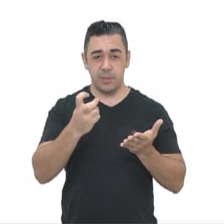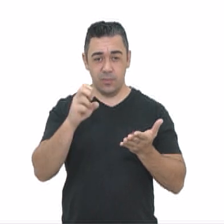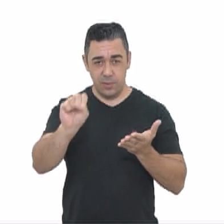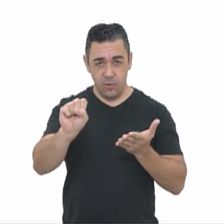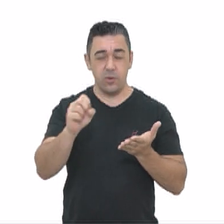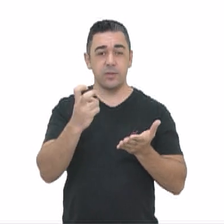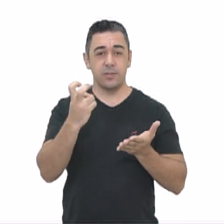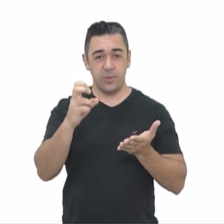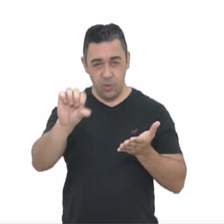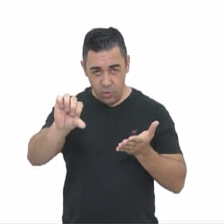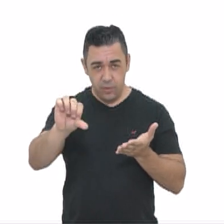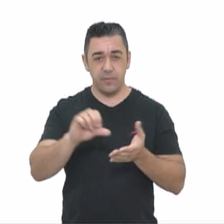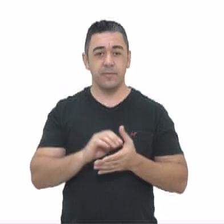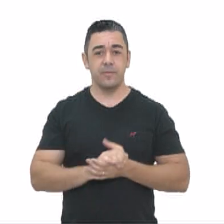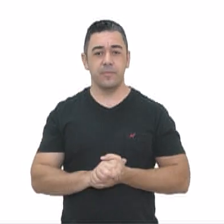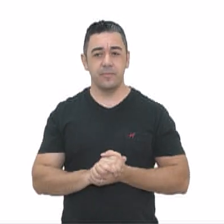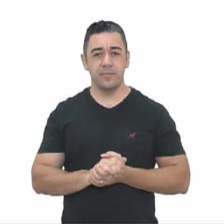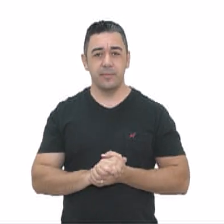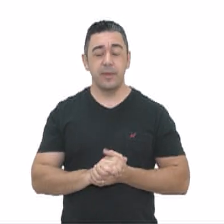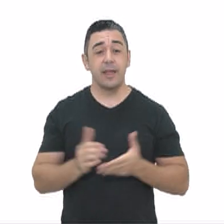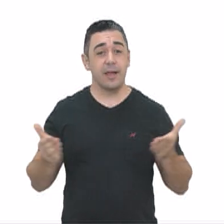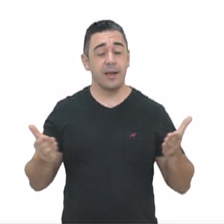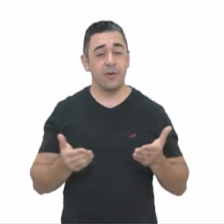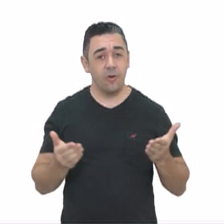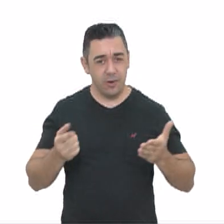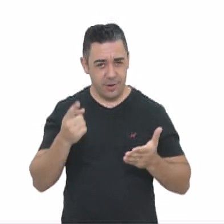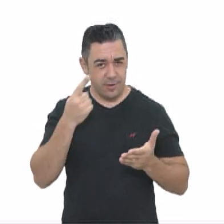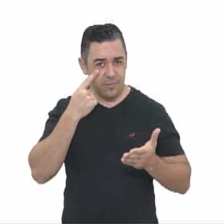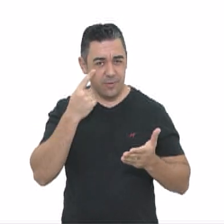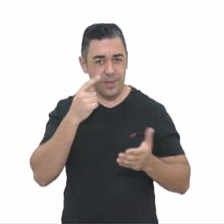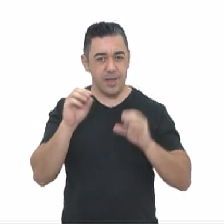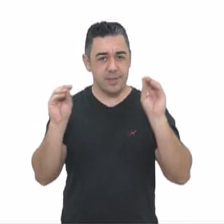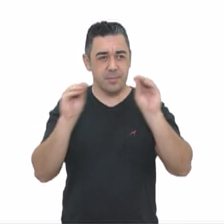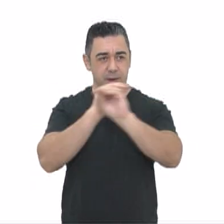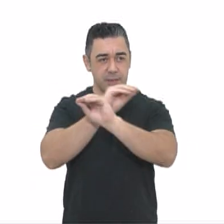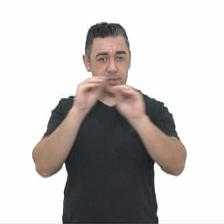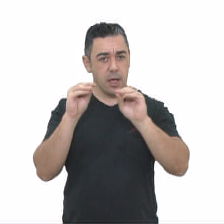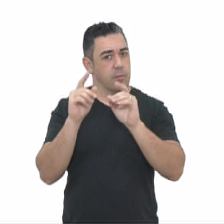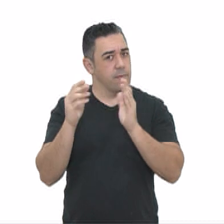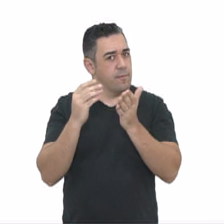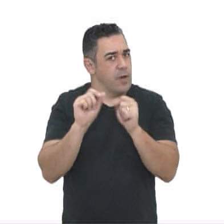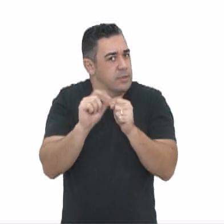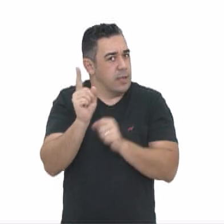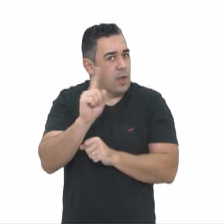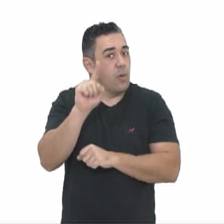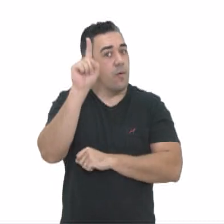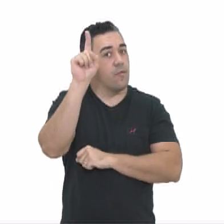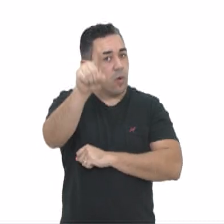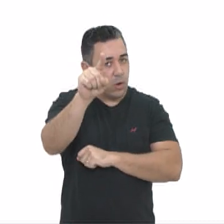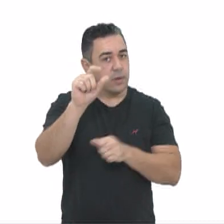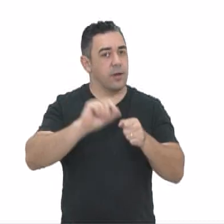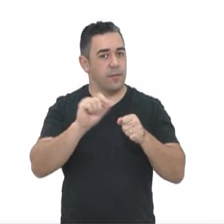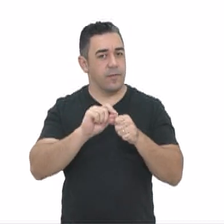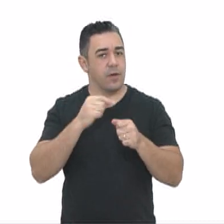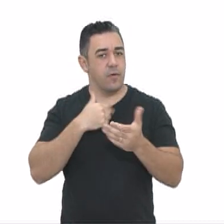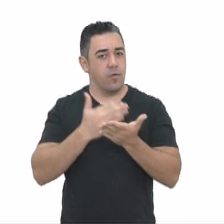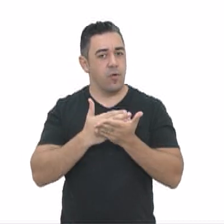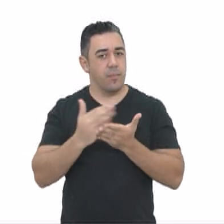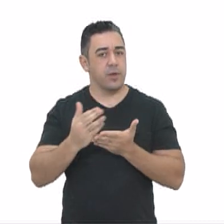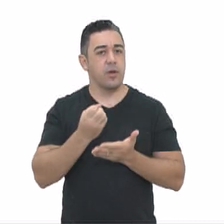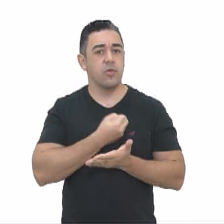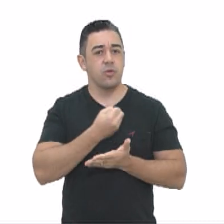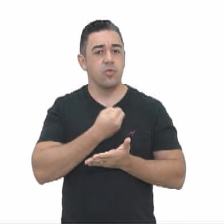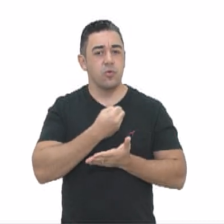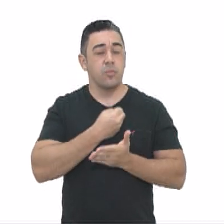tá? Então agora eu vou fazer essa expressão aí, eu vou começar, quem vai fazer são vocês. Qual é o